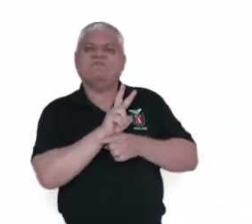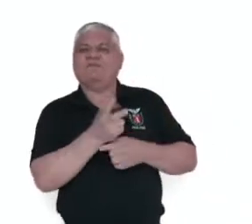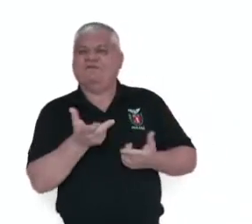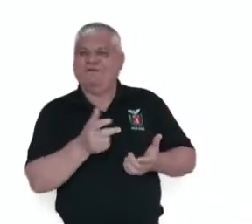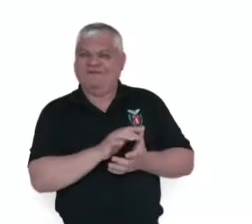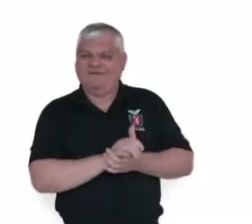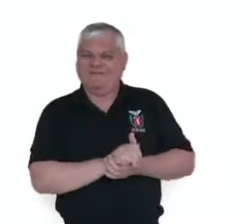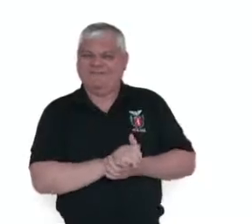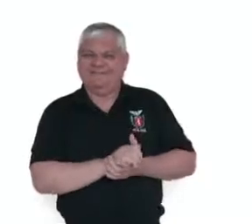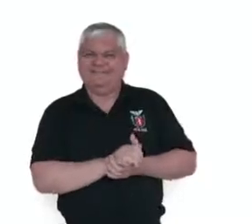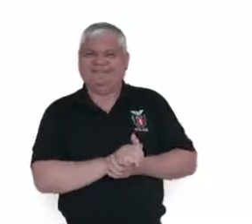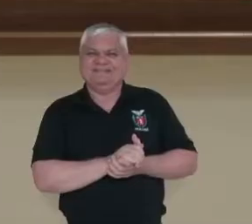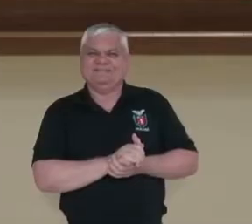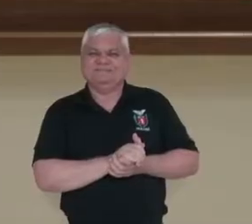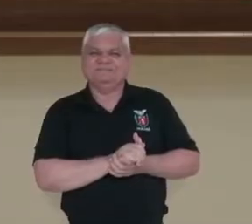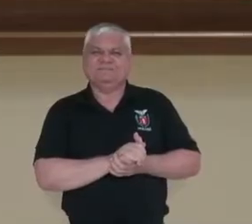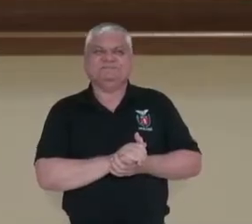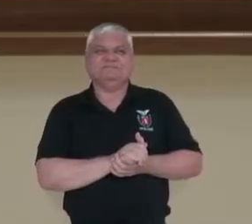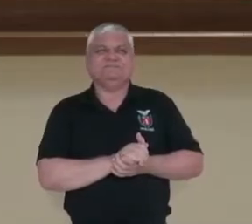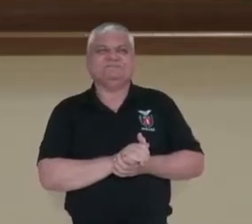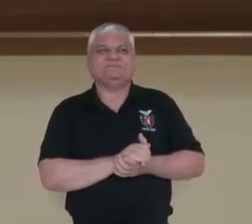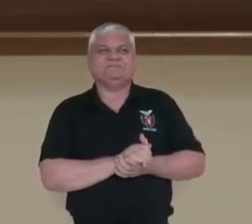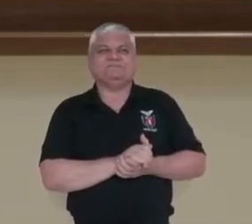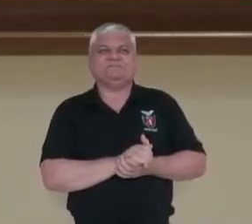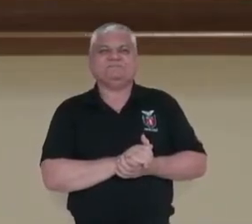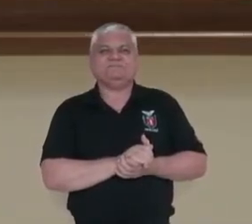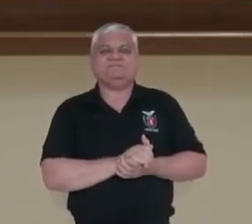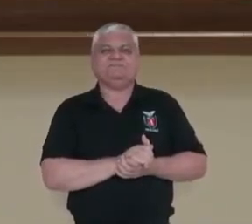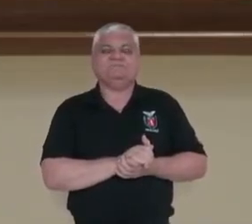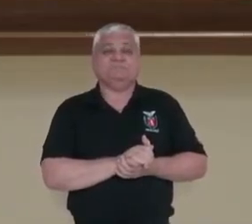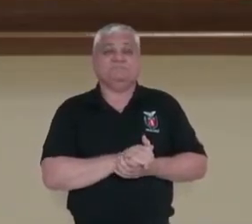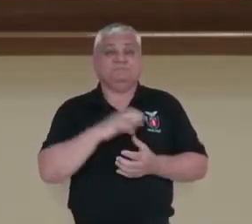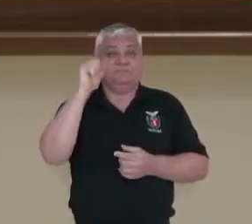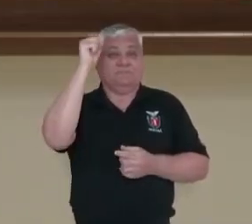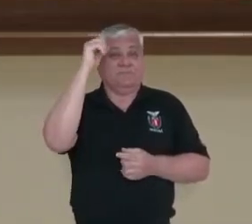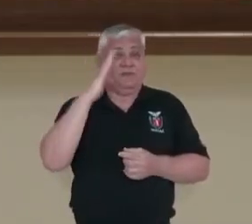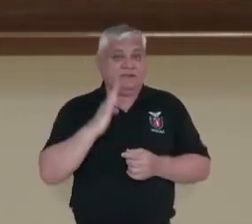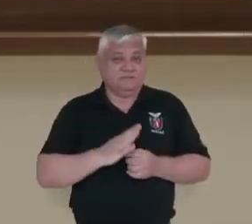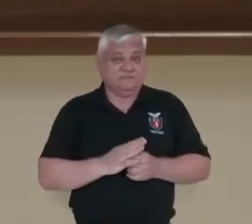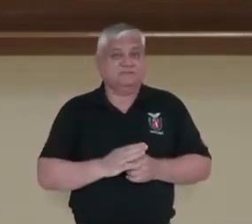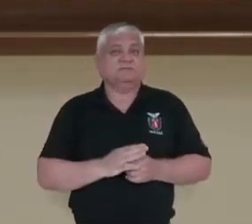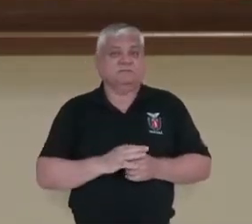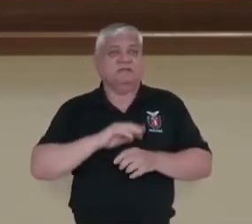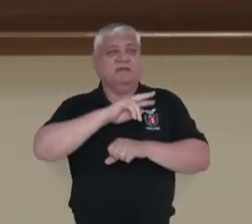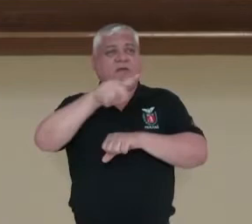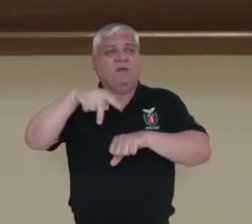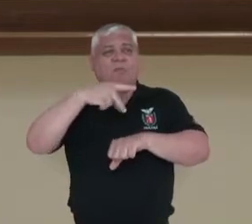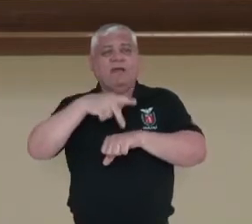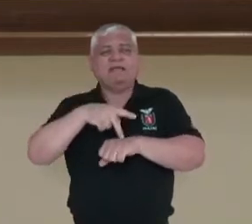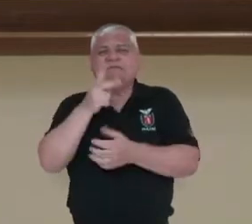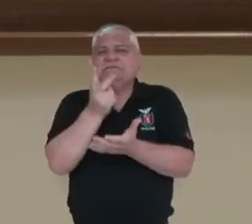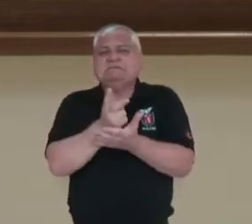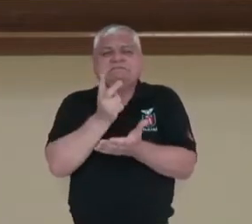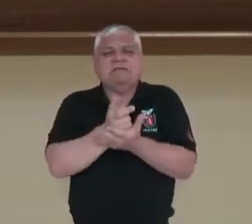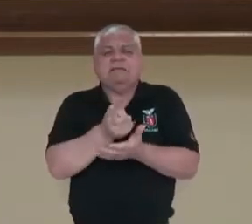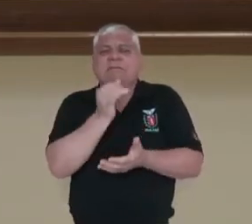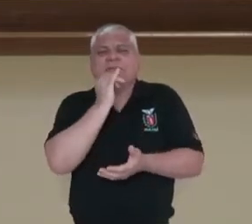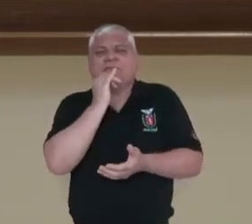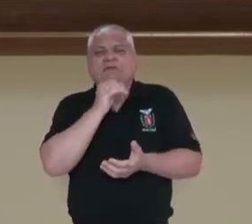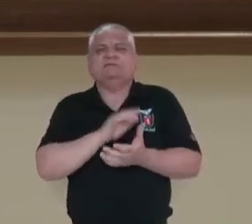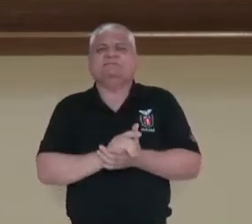concedida. O que ele quer dizer com isso, pessoal? Que o Brasil também, a gente sempre foi um país de mandonismos, um país